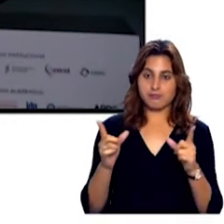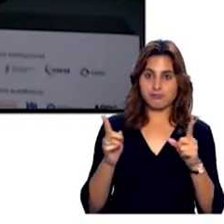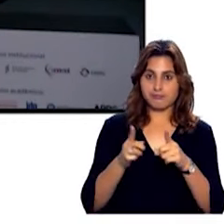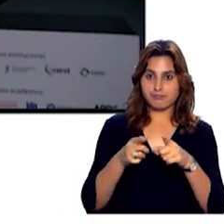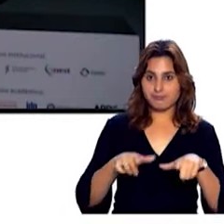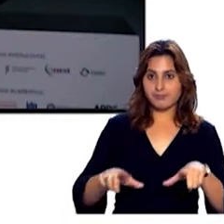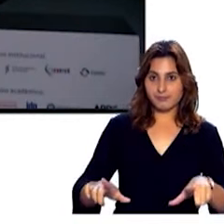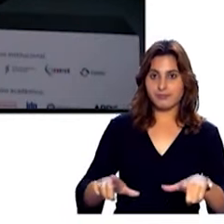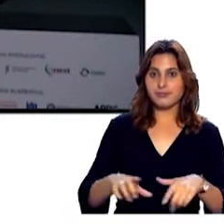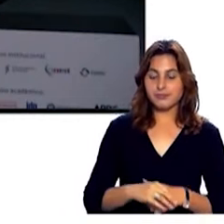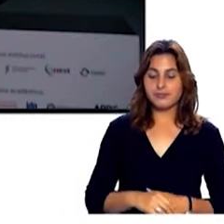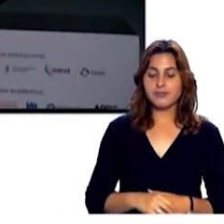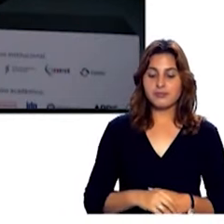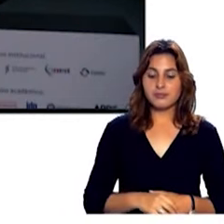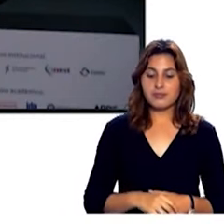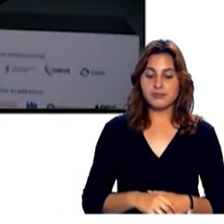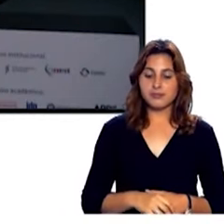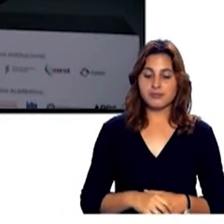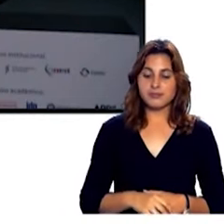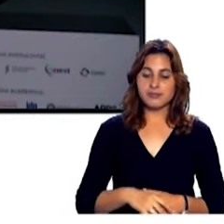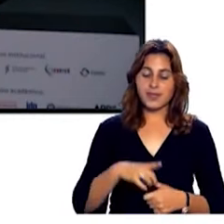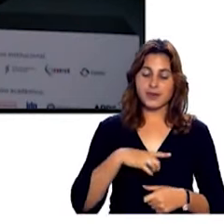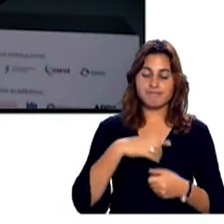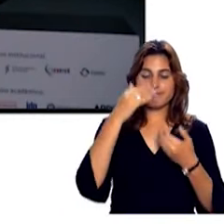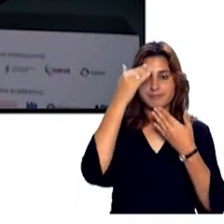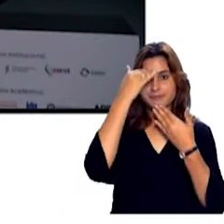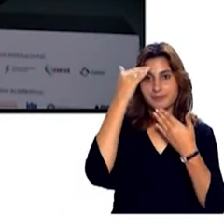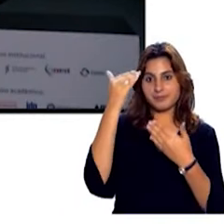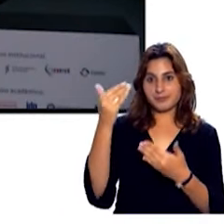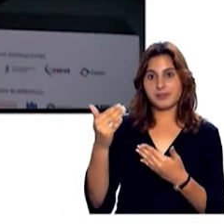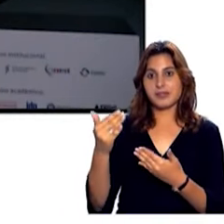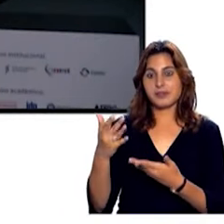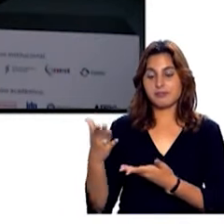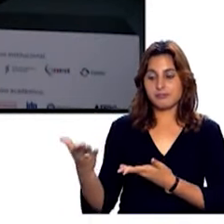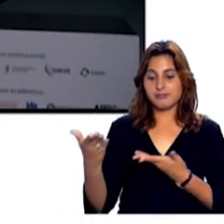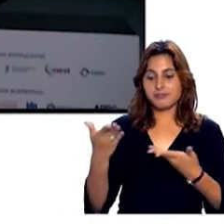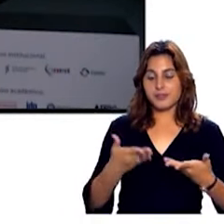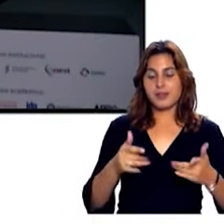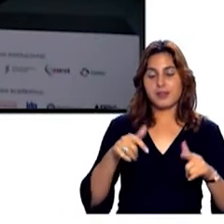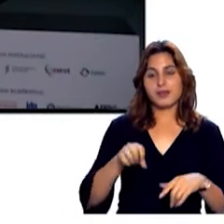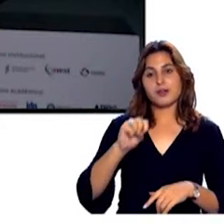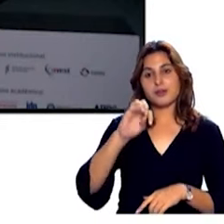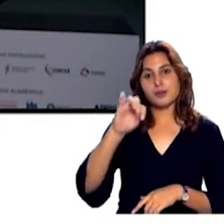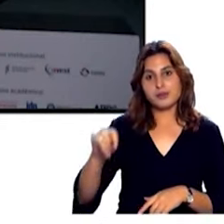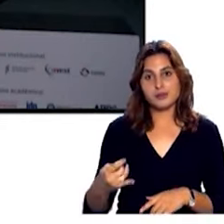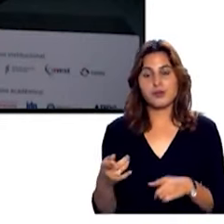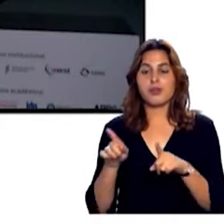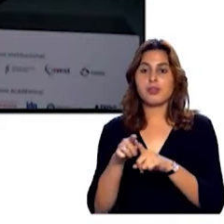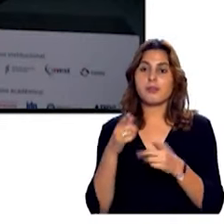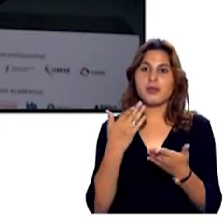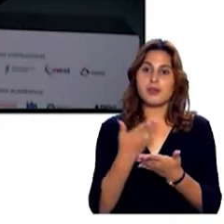que simboliza a gratidão do superor Tribunal de Justiça e da escola